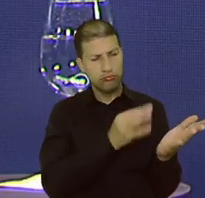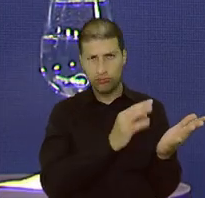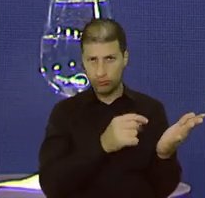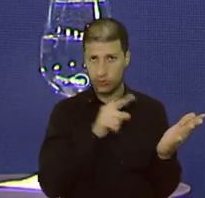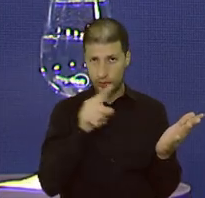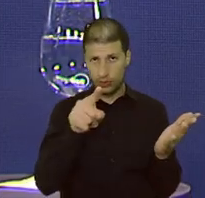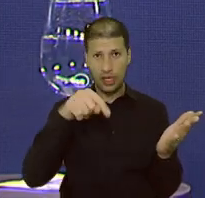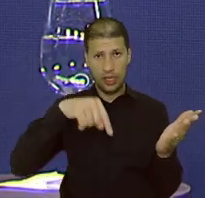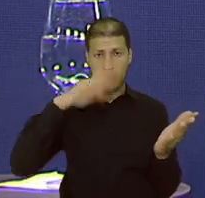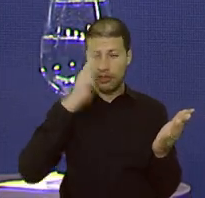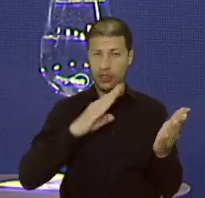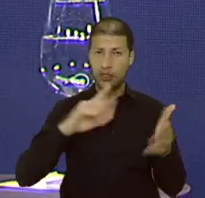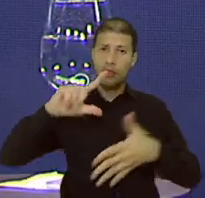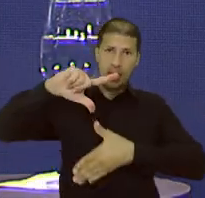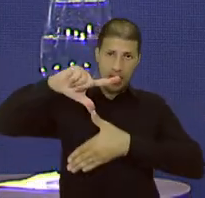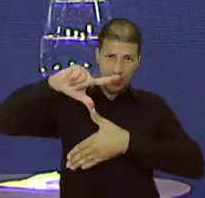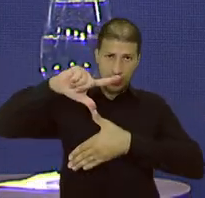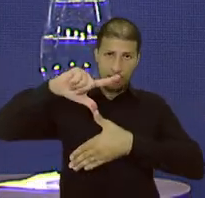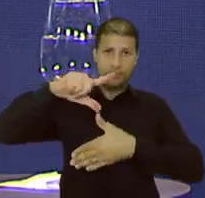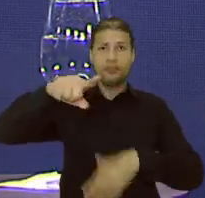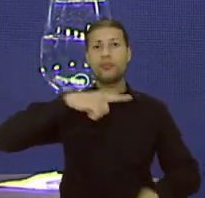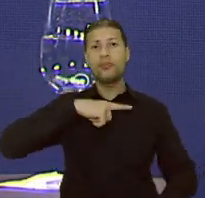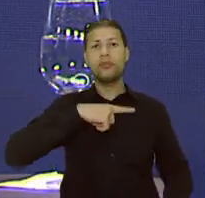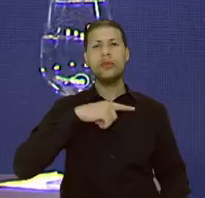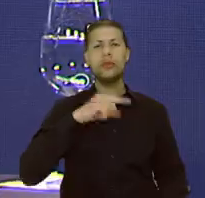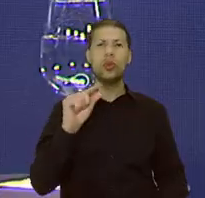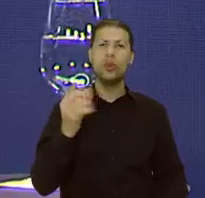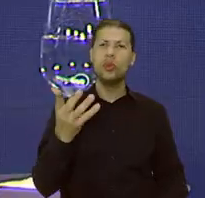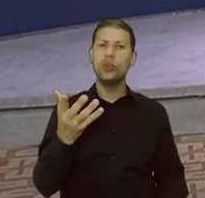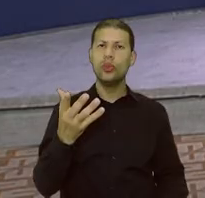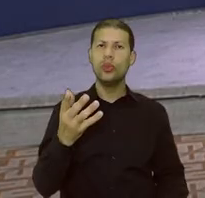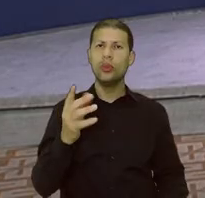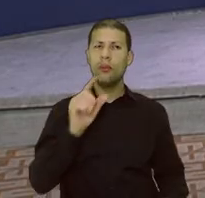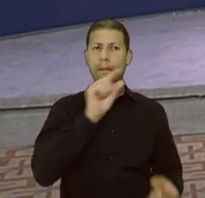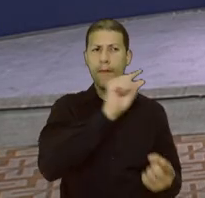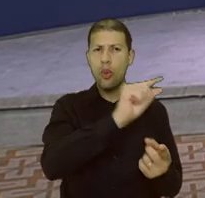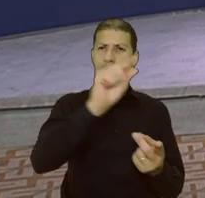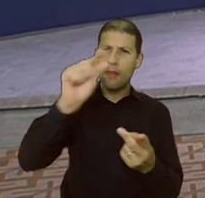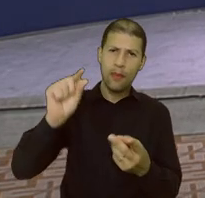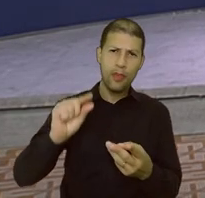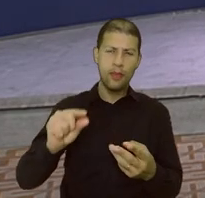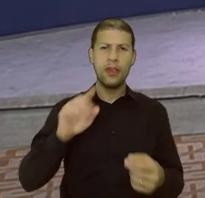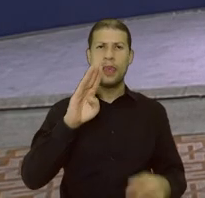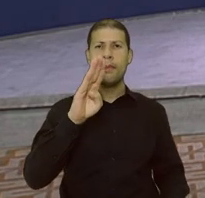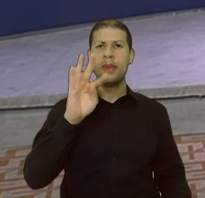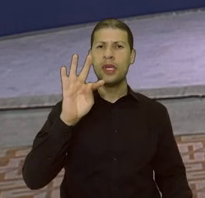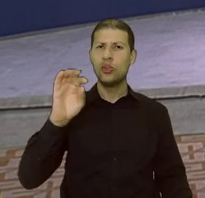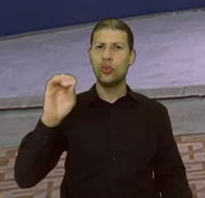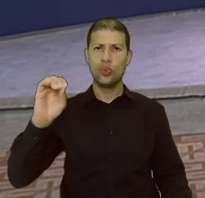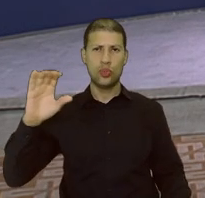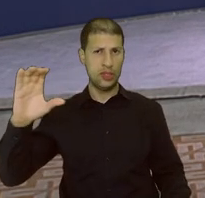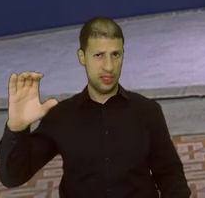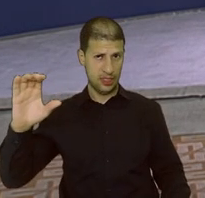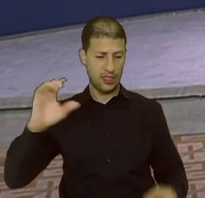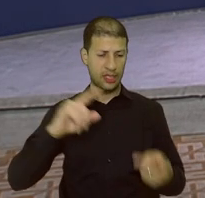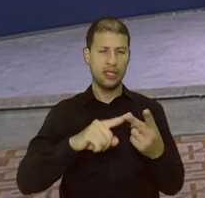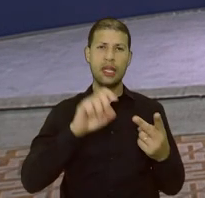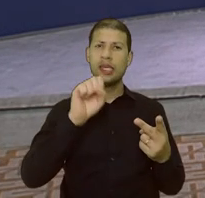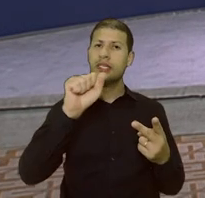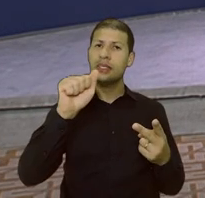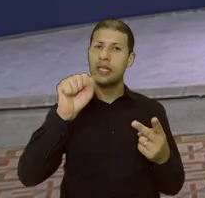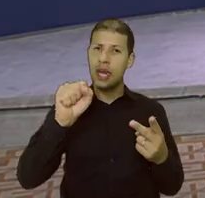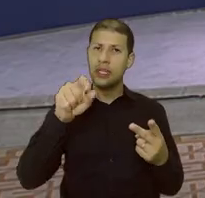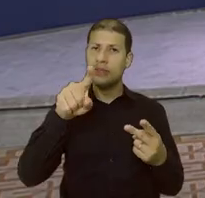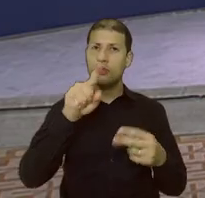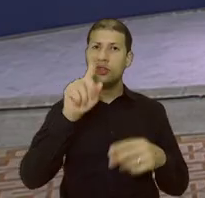e na América Latina vocês têm um pouco de cada coisa né Tem mitos e você é Conselheiro de